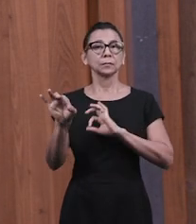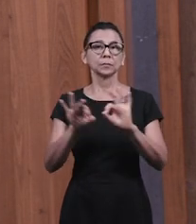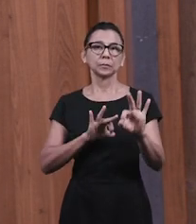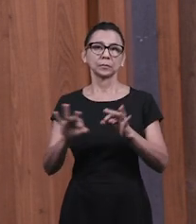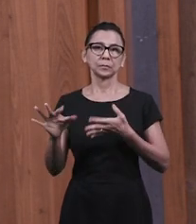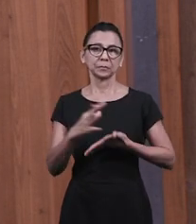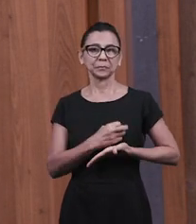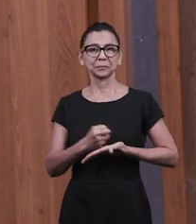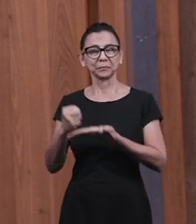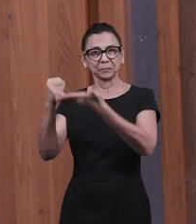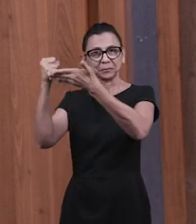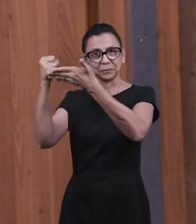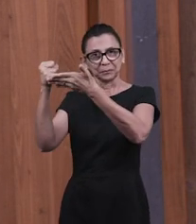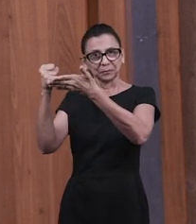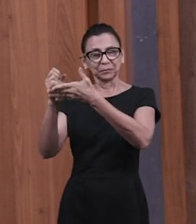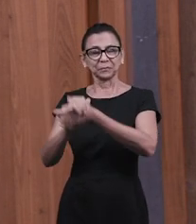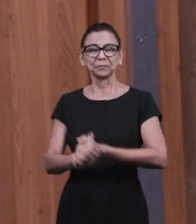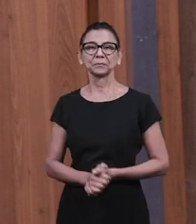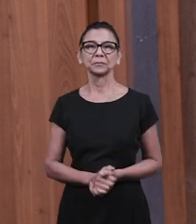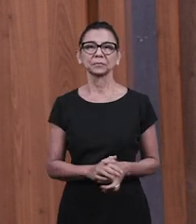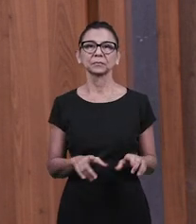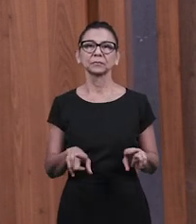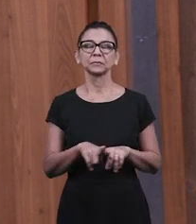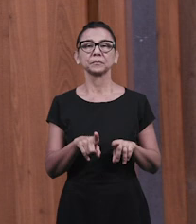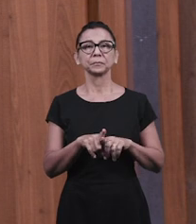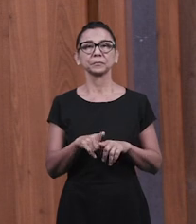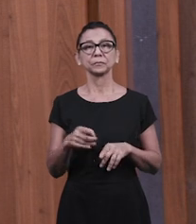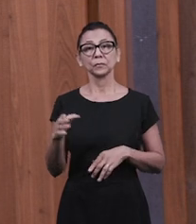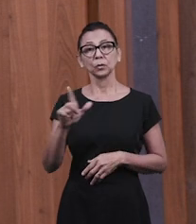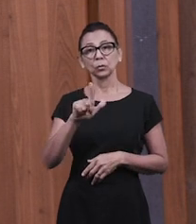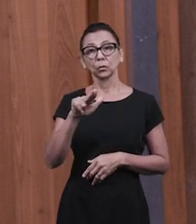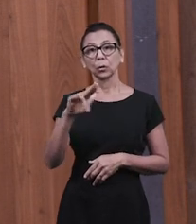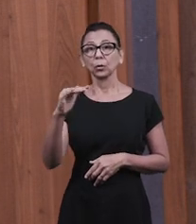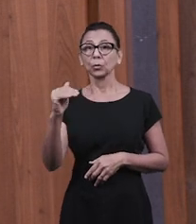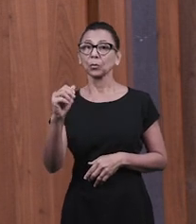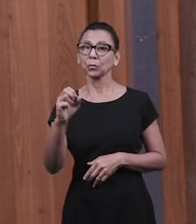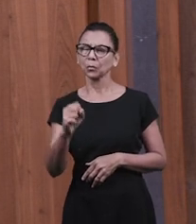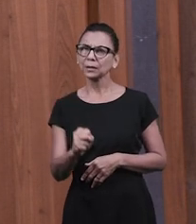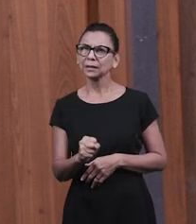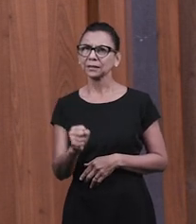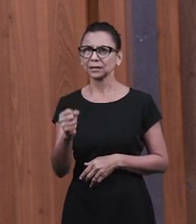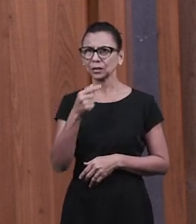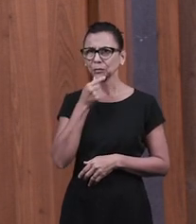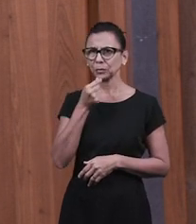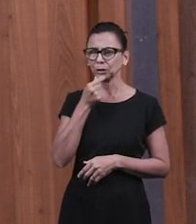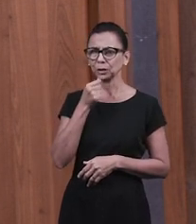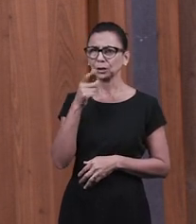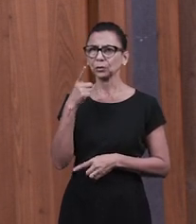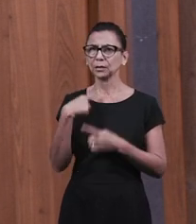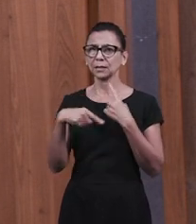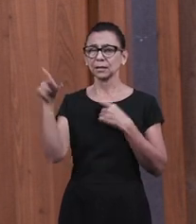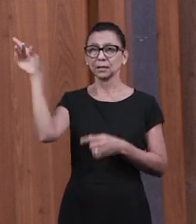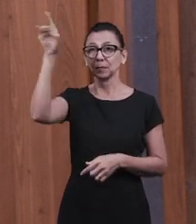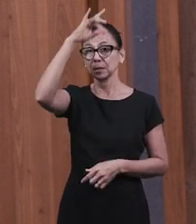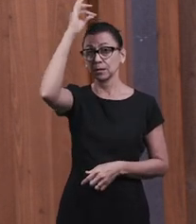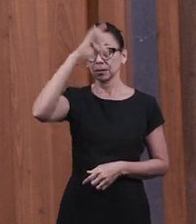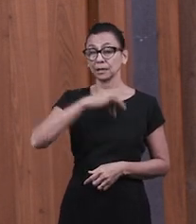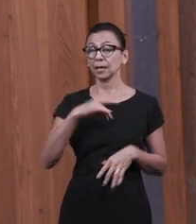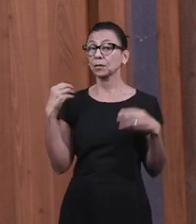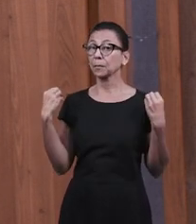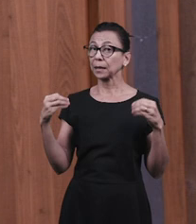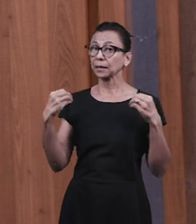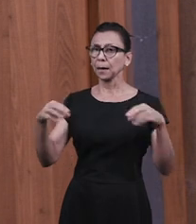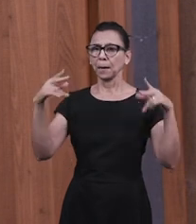preparo para o arrebatamento. Também a resposta do Lucas, né, o desejo dele ao ser batizado com o Espírito Santo é